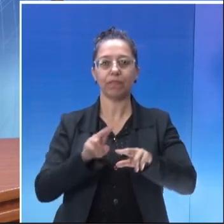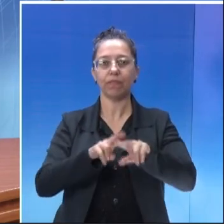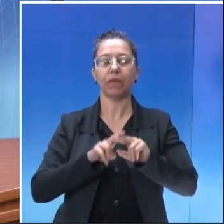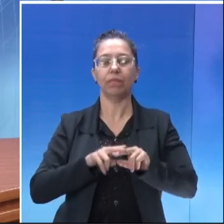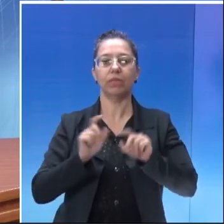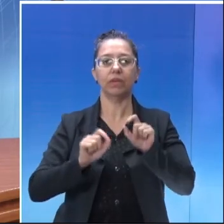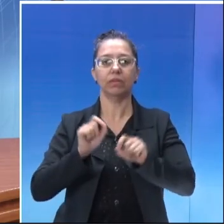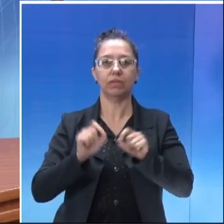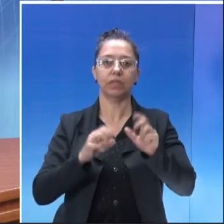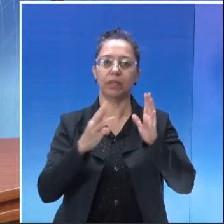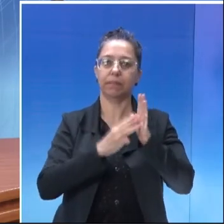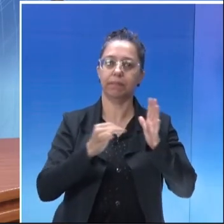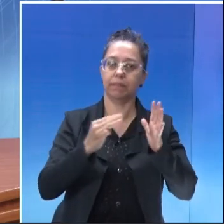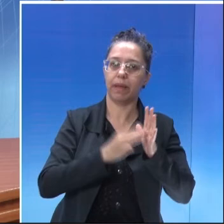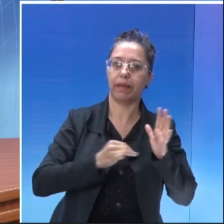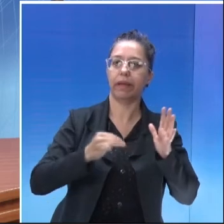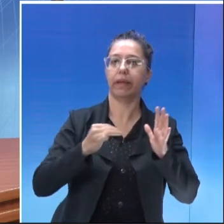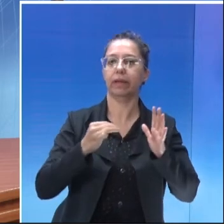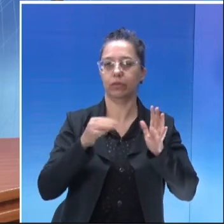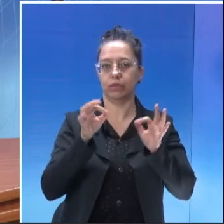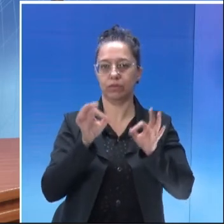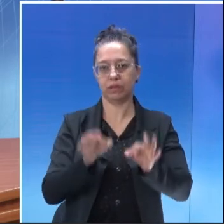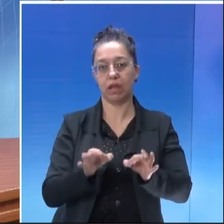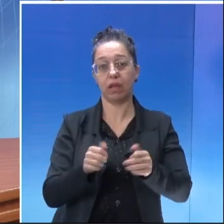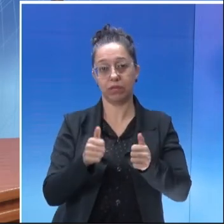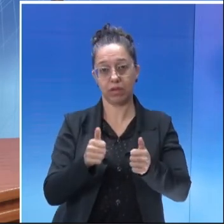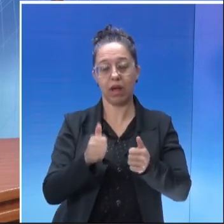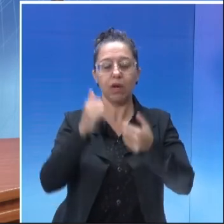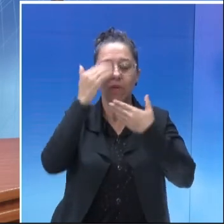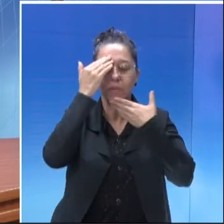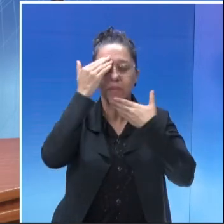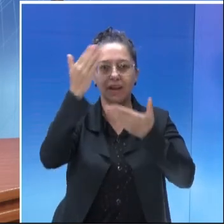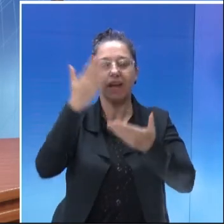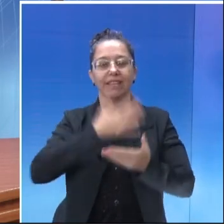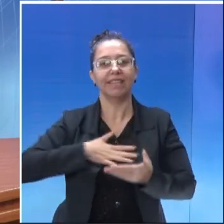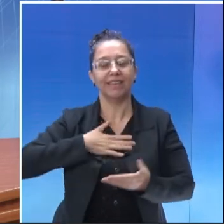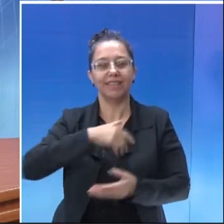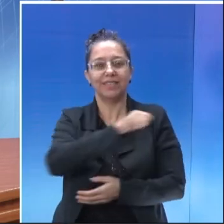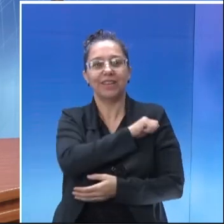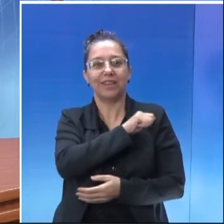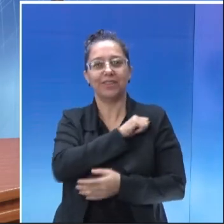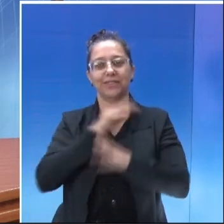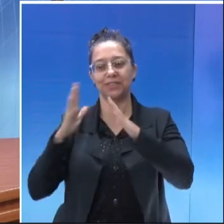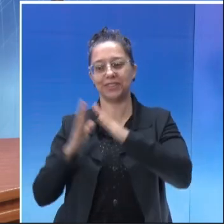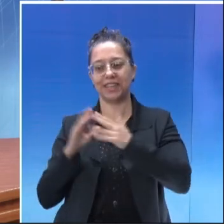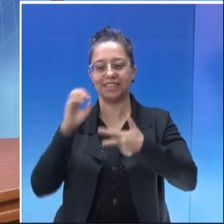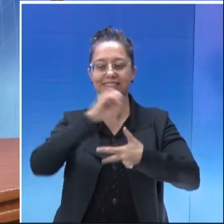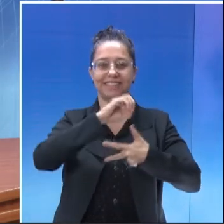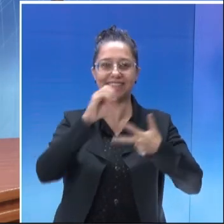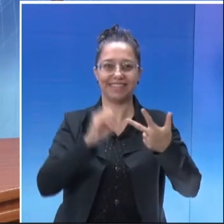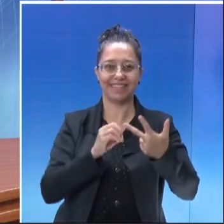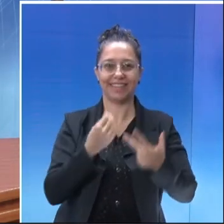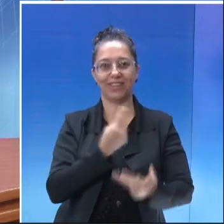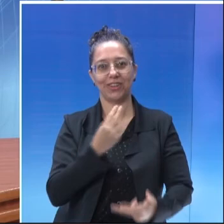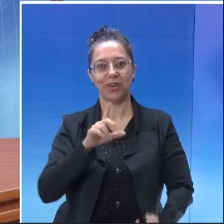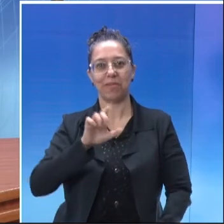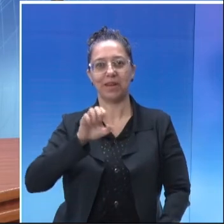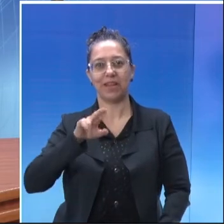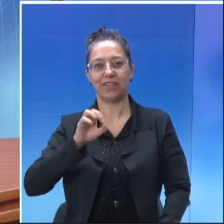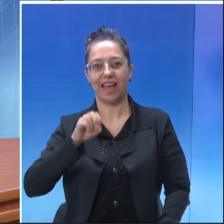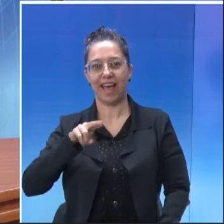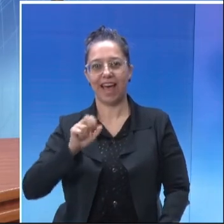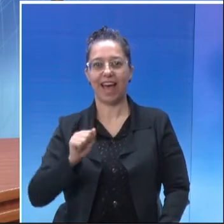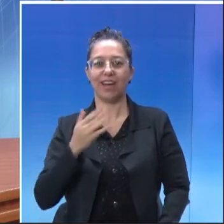forma cartesiana através de um método racional. Beleza? Muito obrigado, meus queridos alunos do Tô de Casa